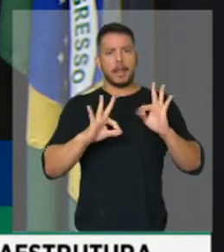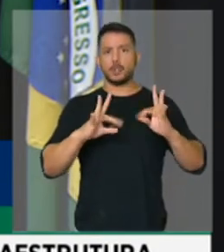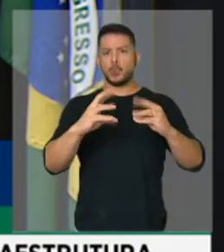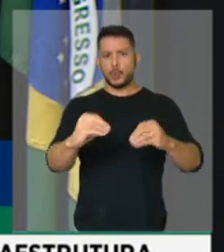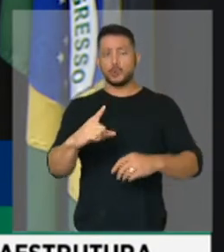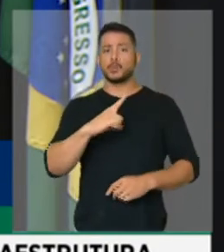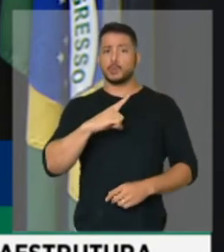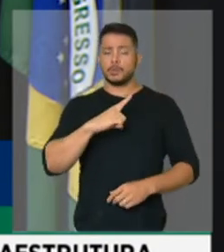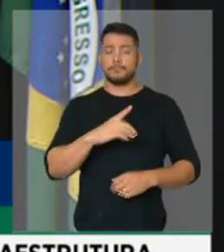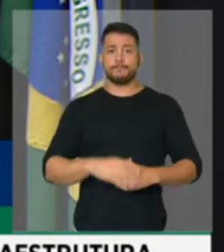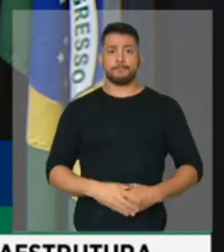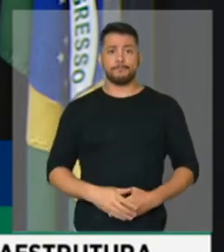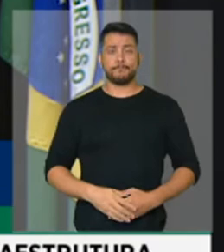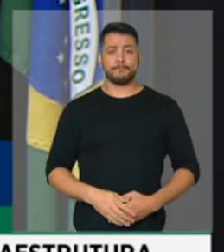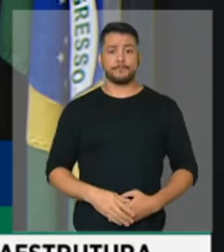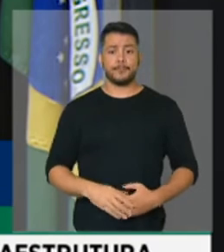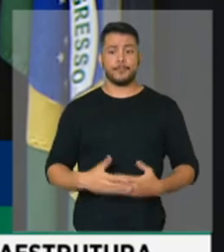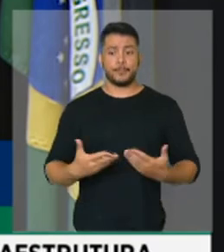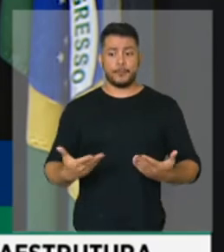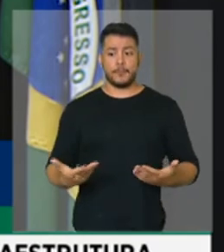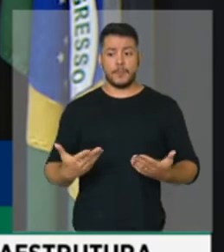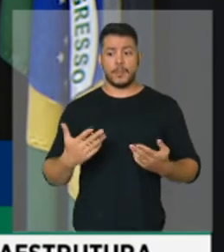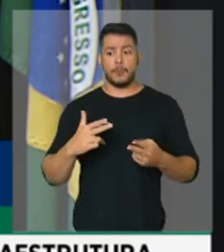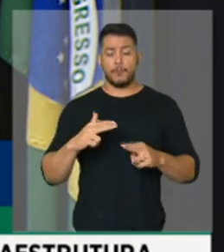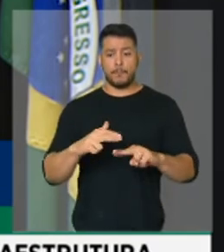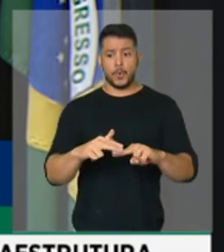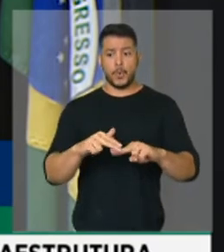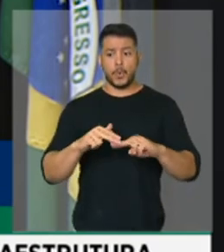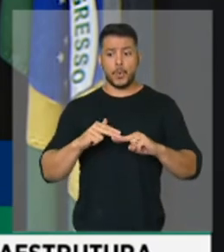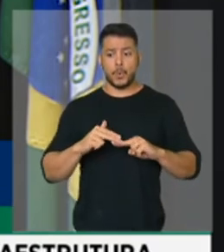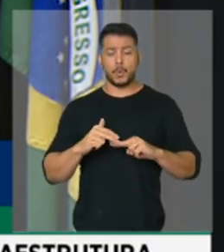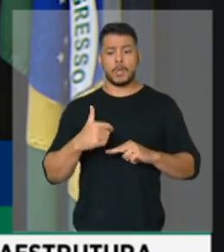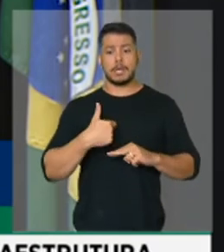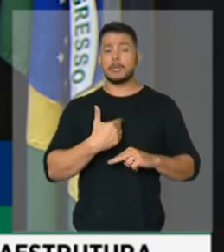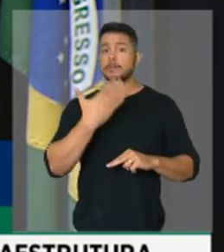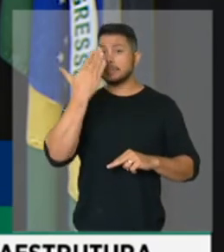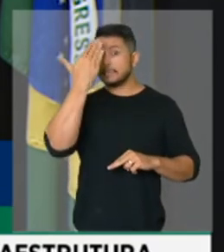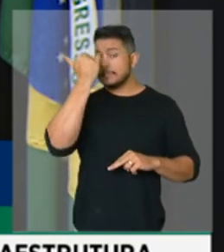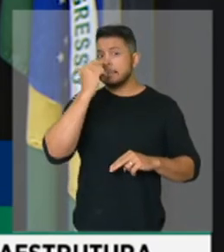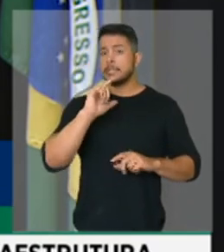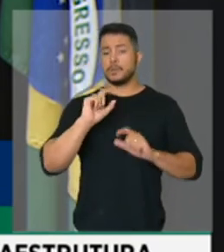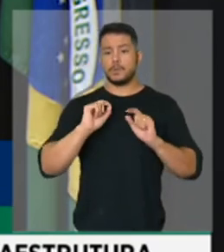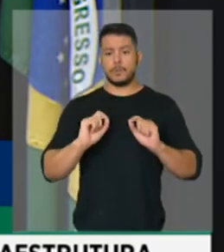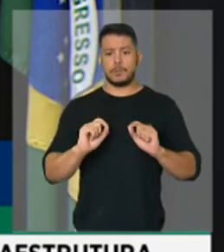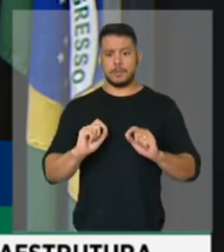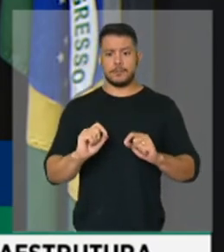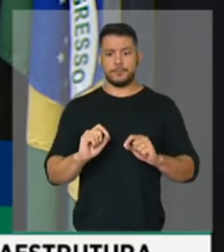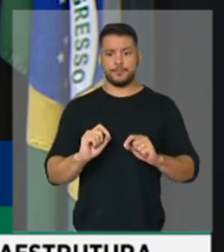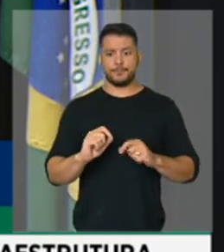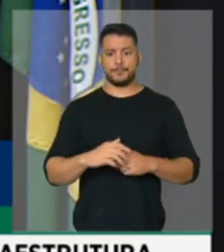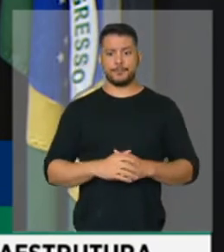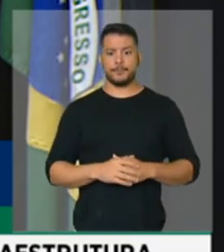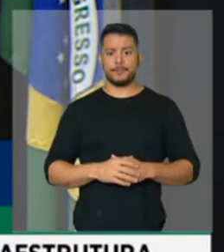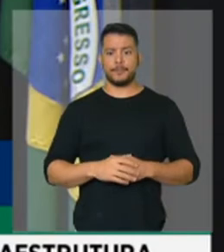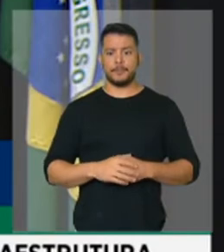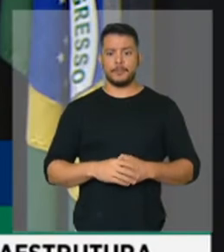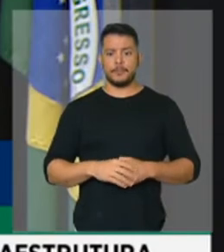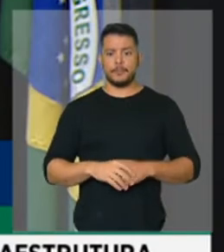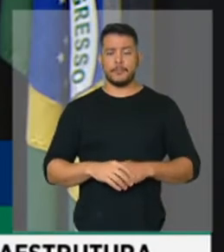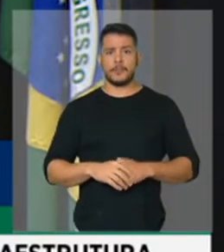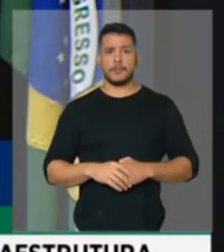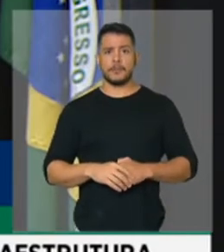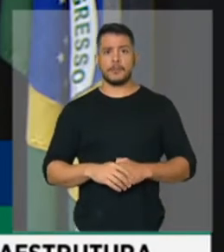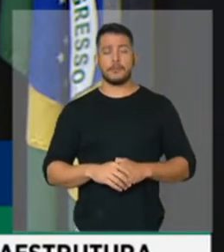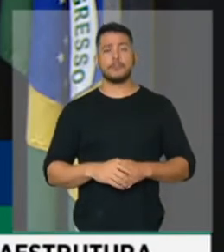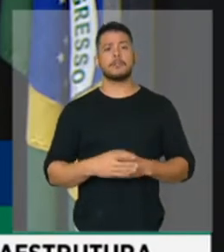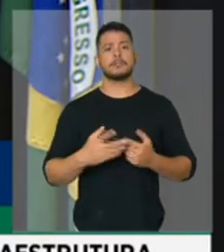tenho certeza que com a unificação que existe, praticamente não existe mais emendas ou destaques, significa